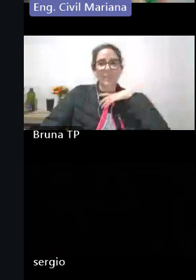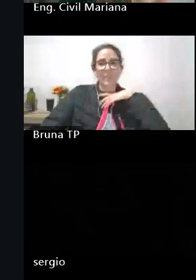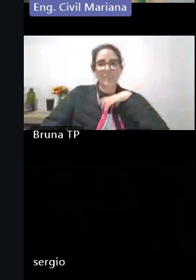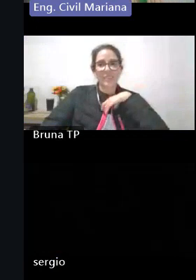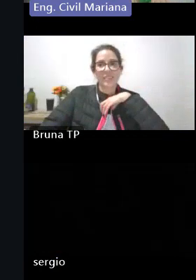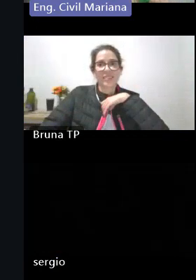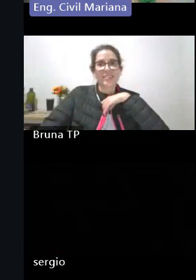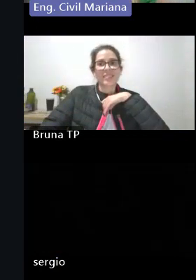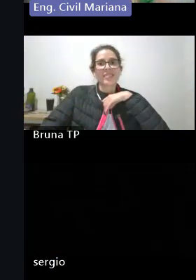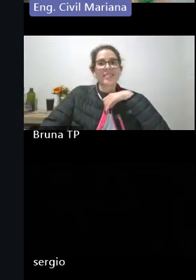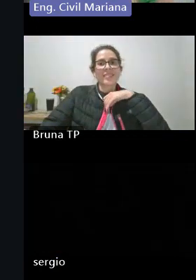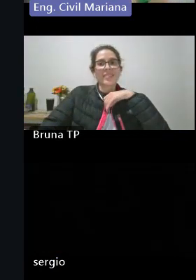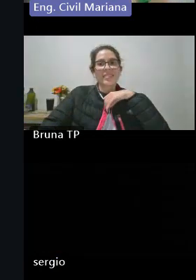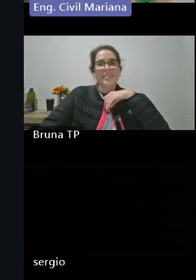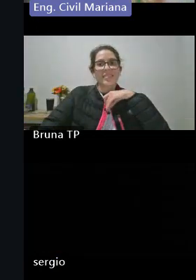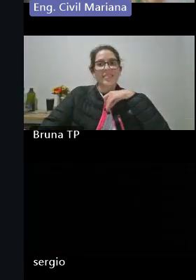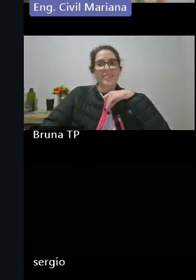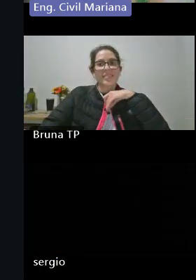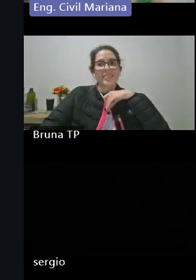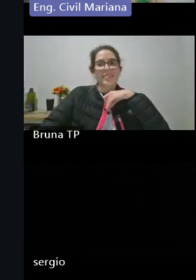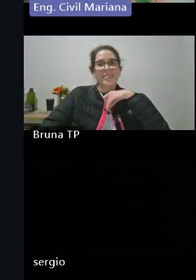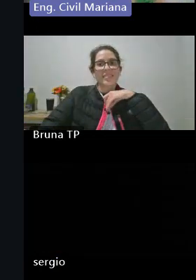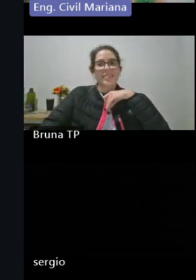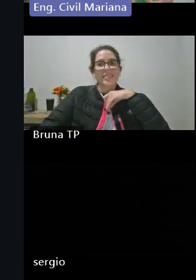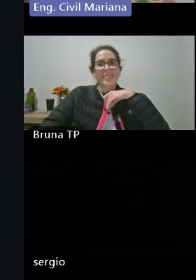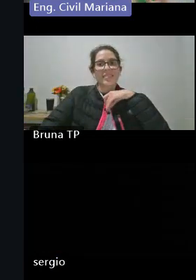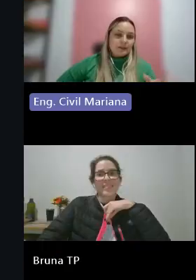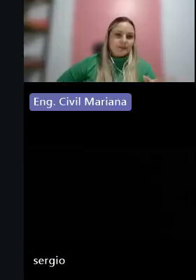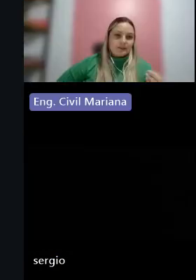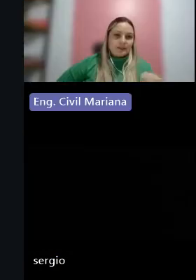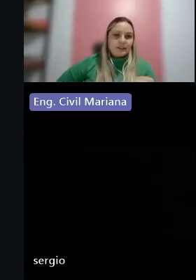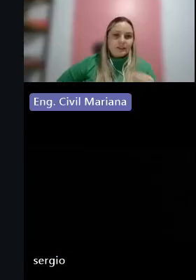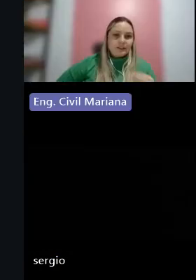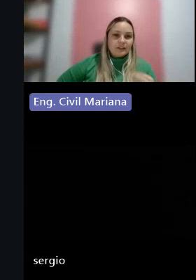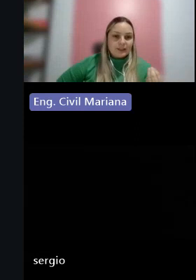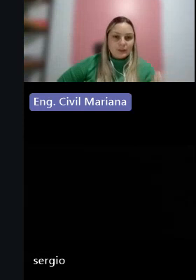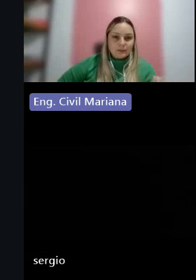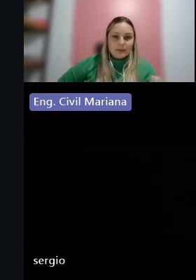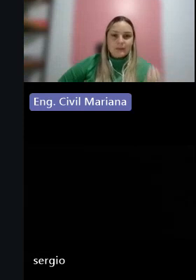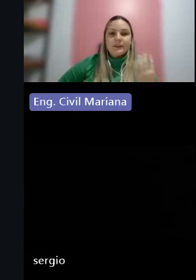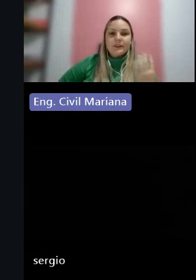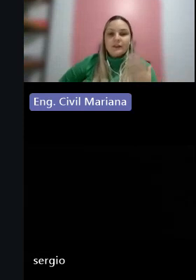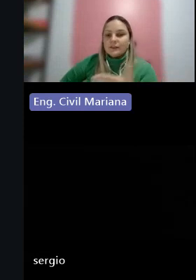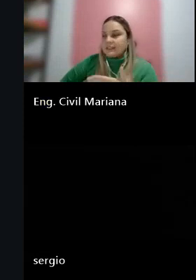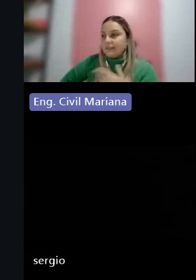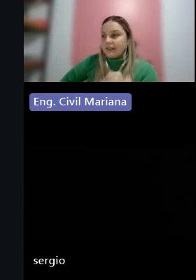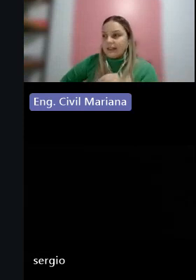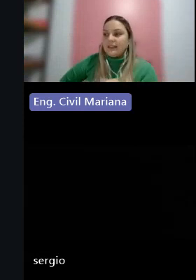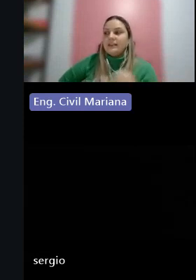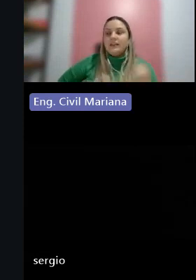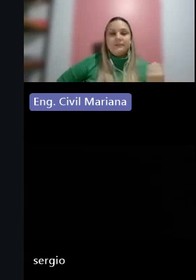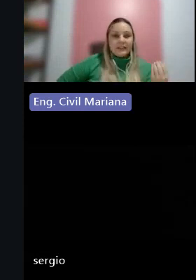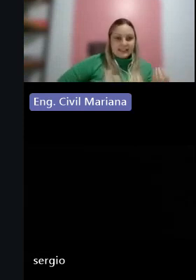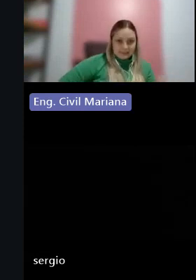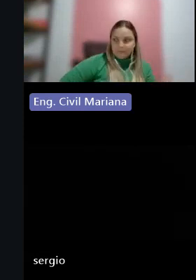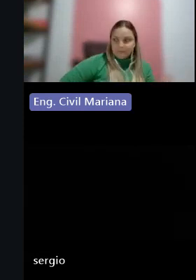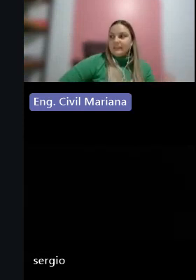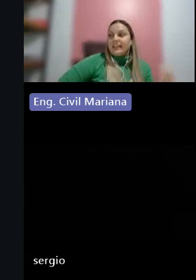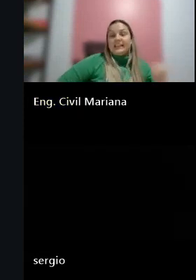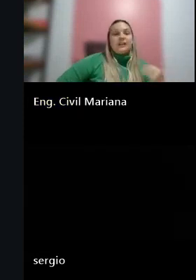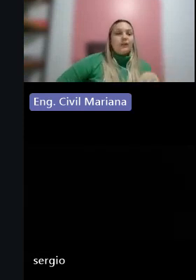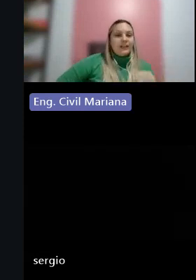isso. A preditiva é quando está começando a dar problema. Então, é durante o problema. Você vai e